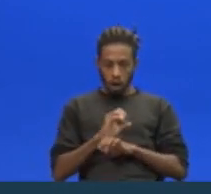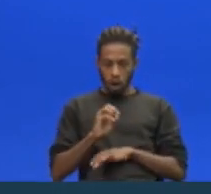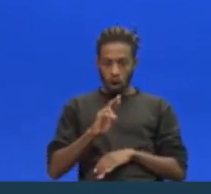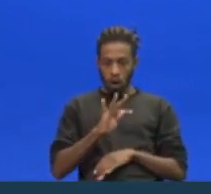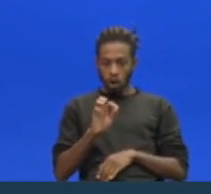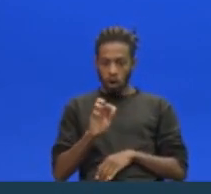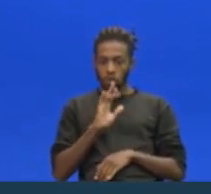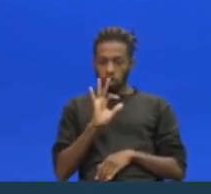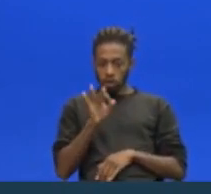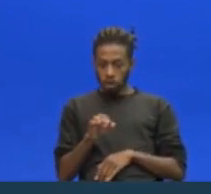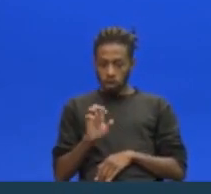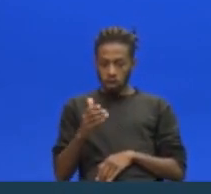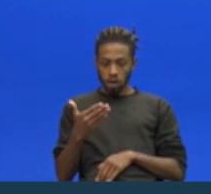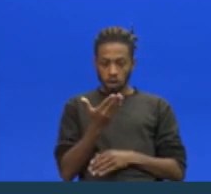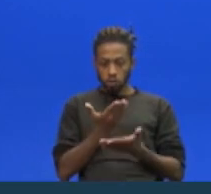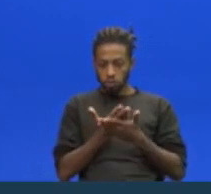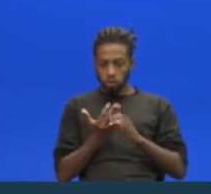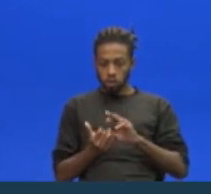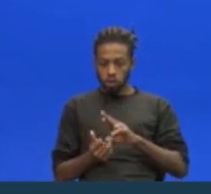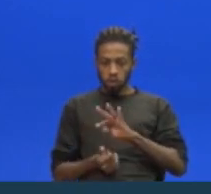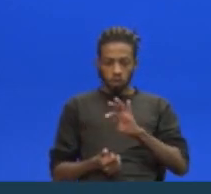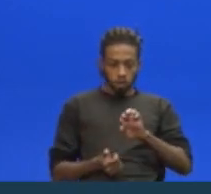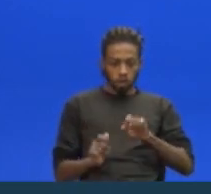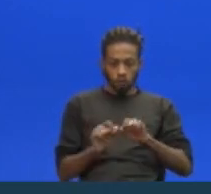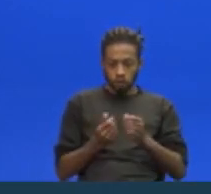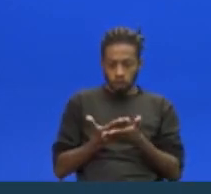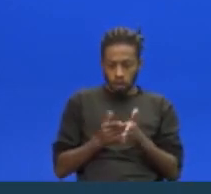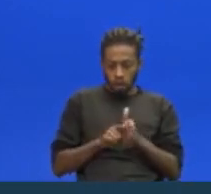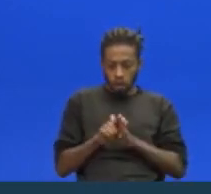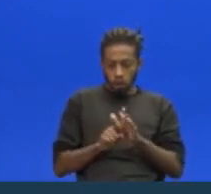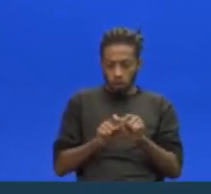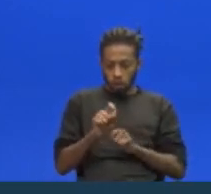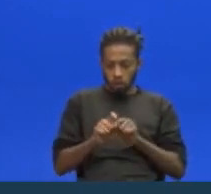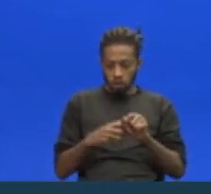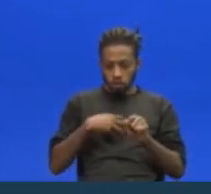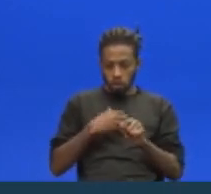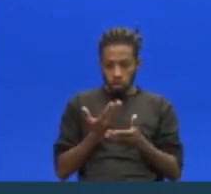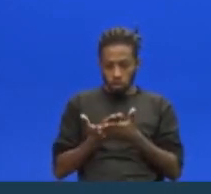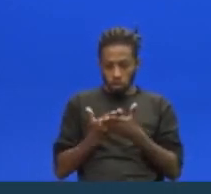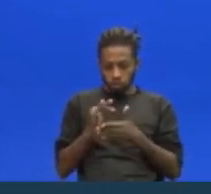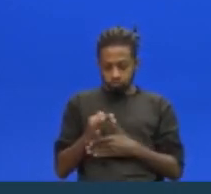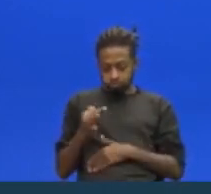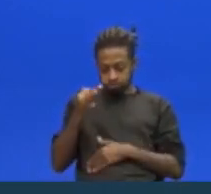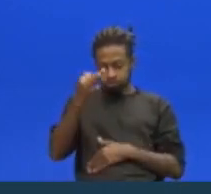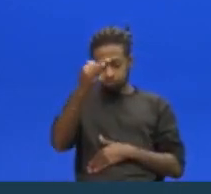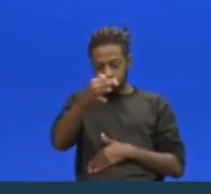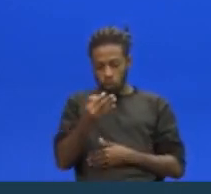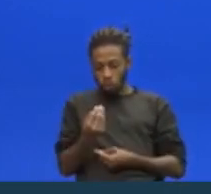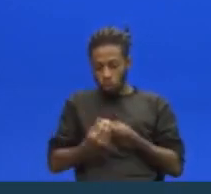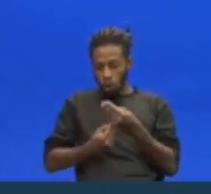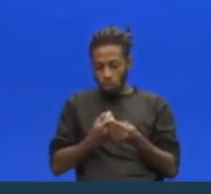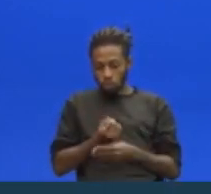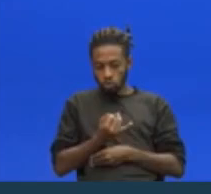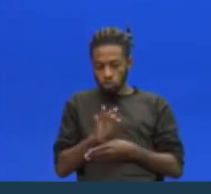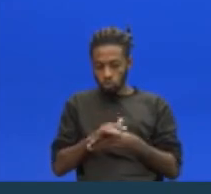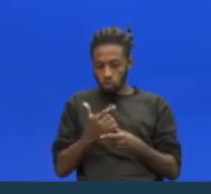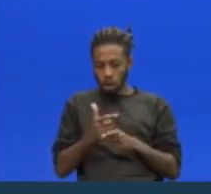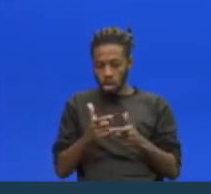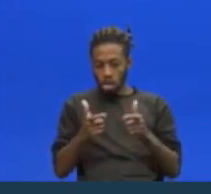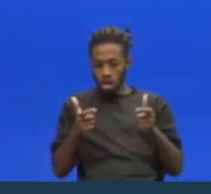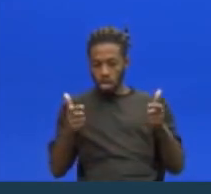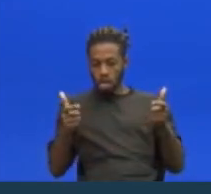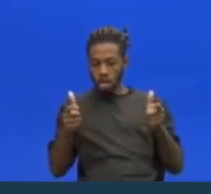E, estudos de corte. São eles que fazem a avaliação de forma prospectiva. Bom, eu espero que você